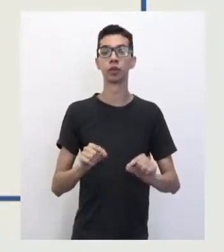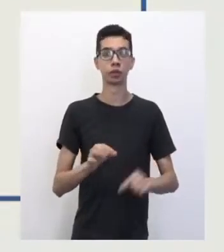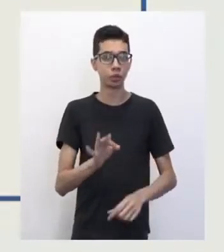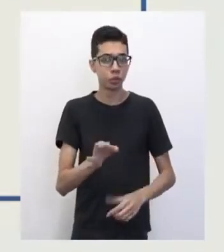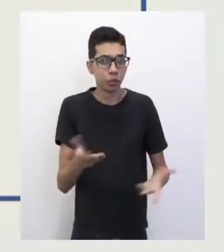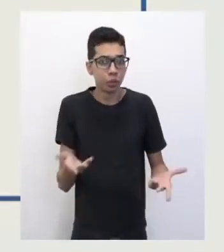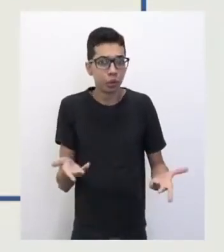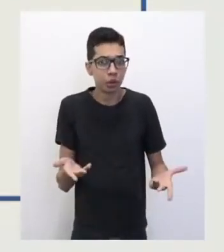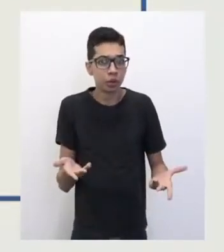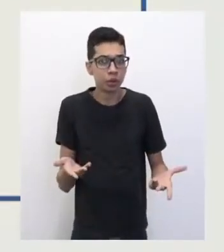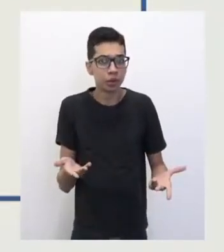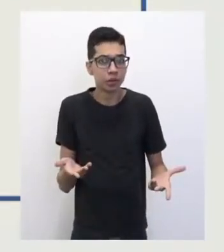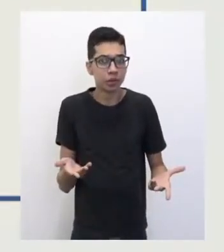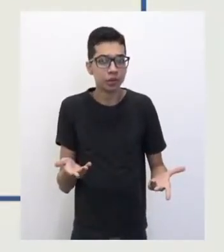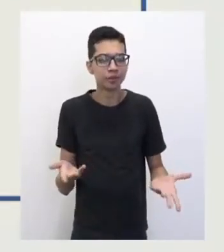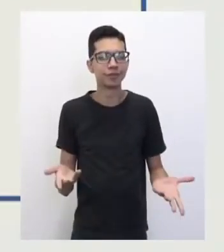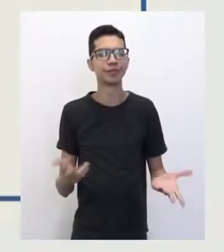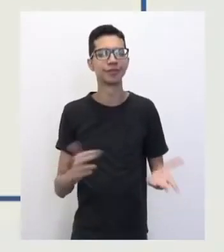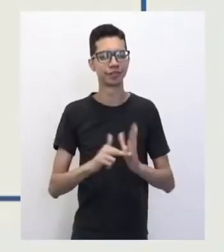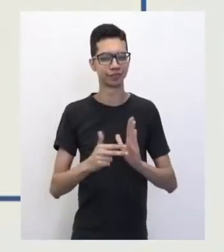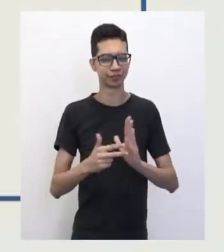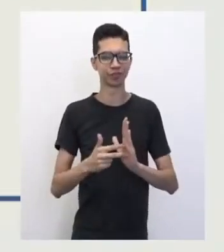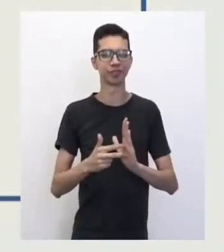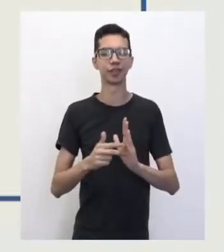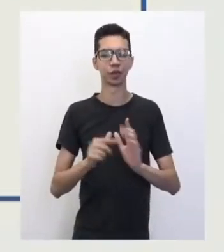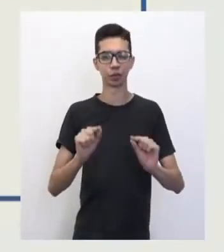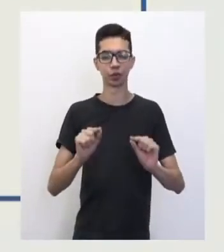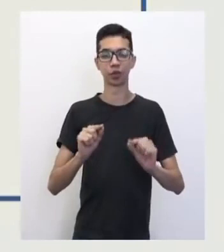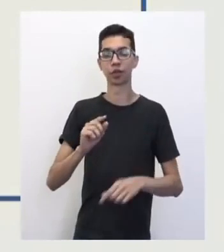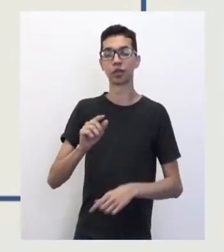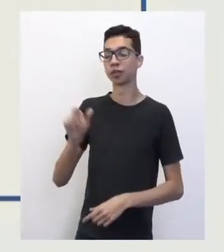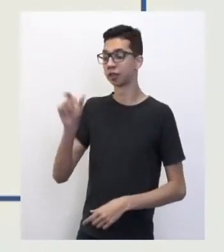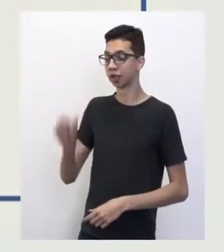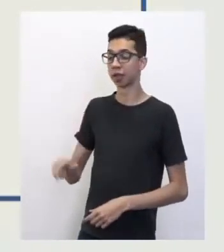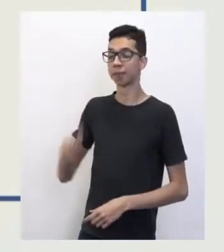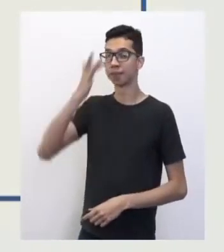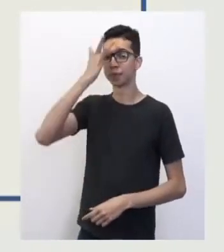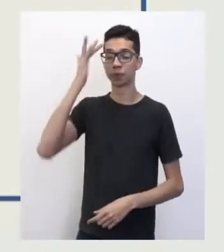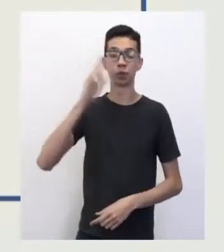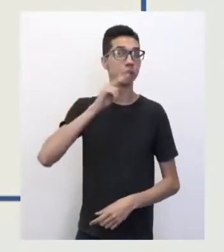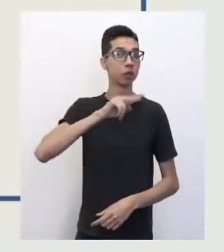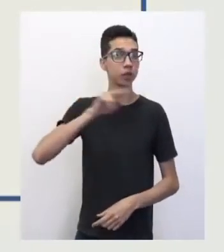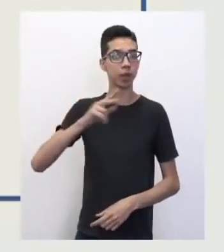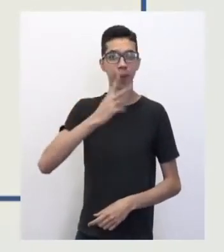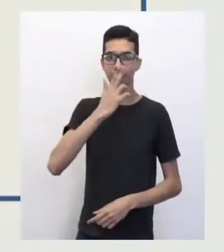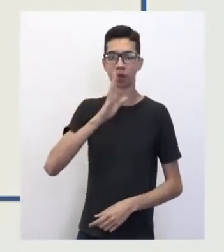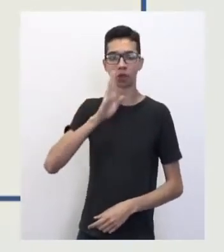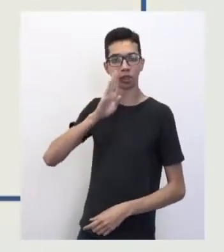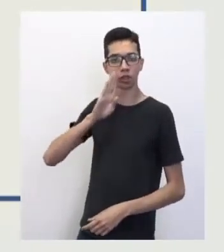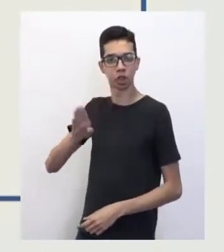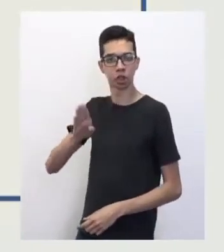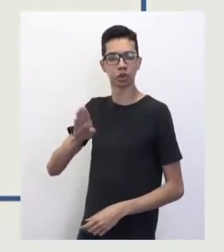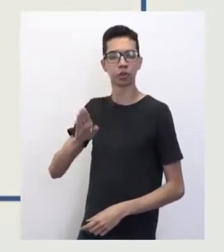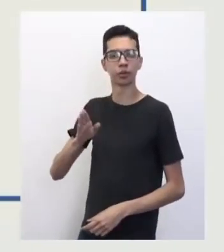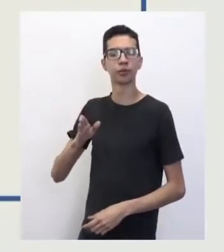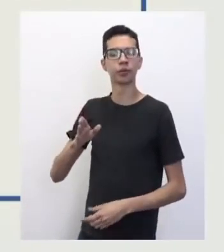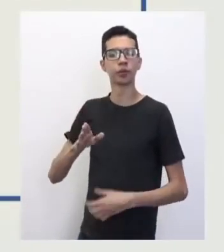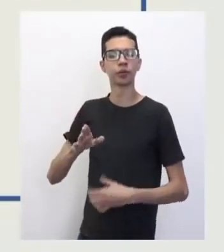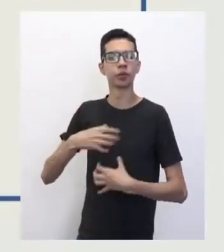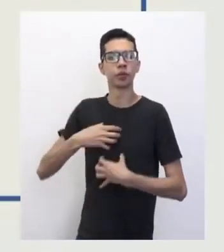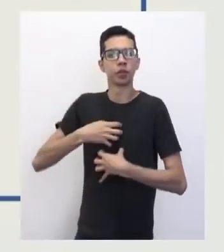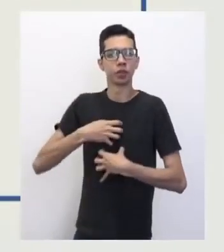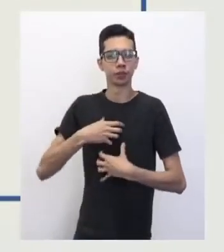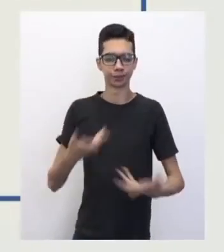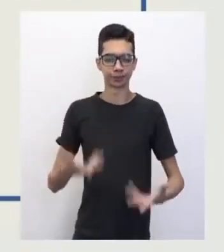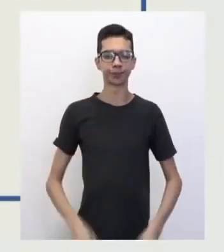nós nos dirigimos ao leitor nesse momento. Seguindo, basta um clique na internet